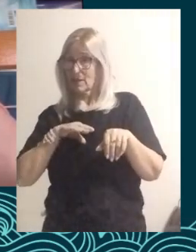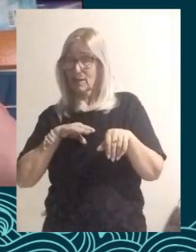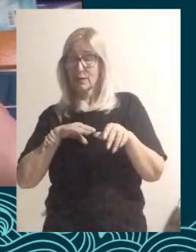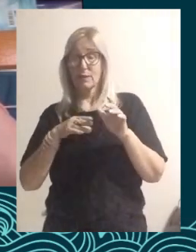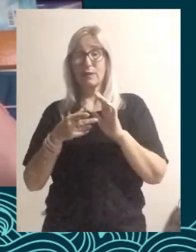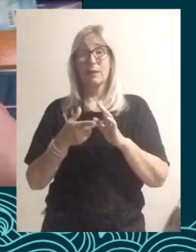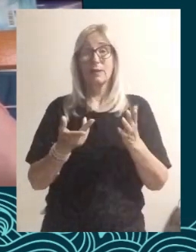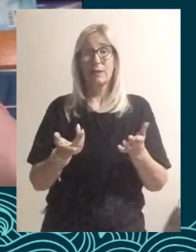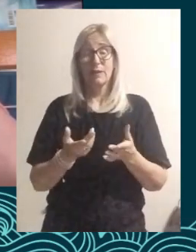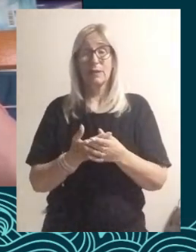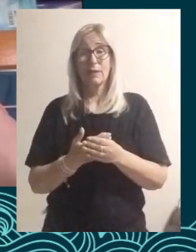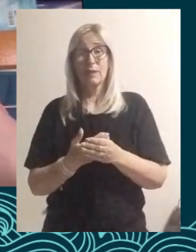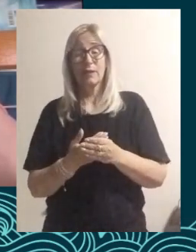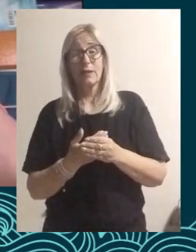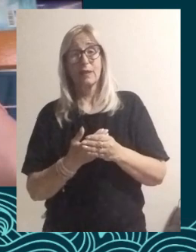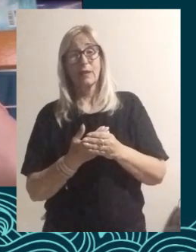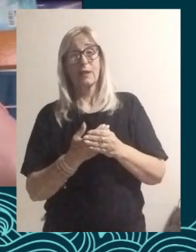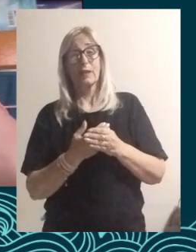em que eu estou na cidade,